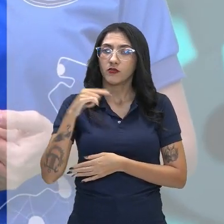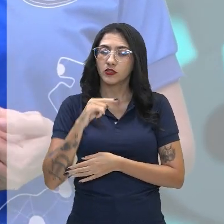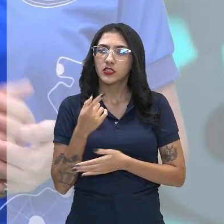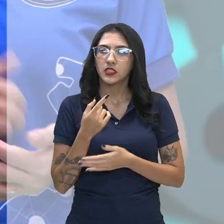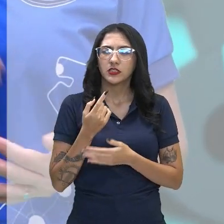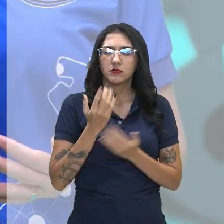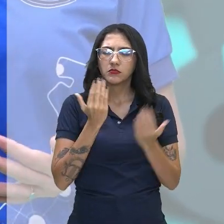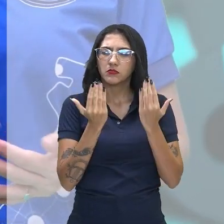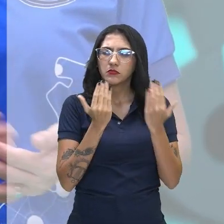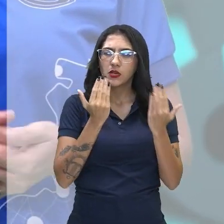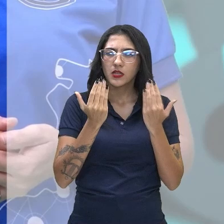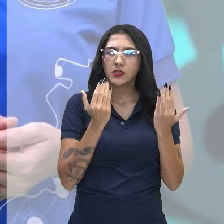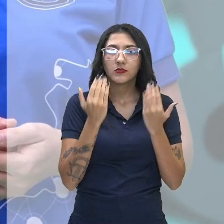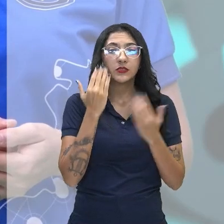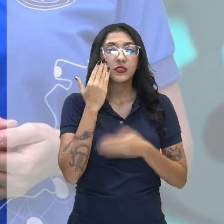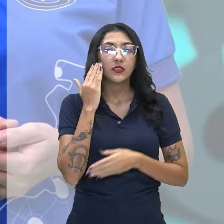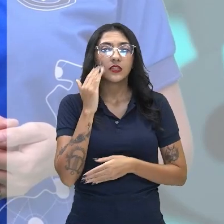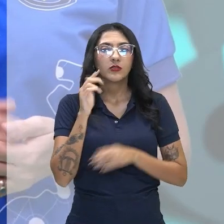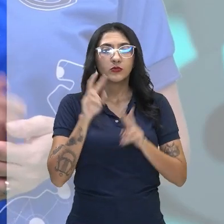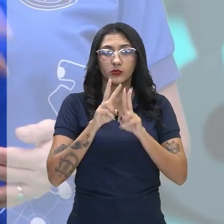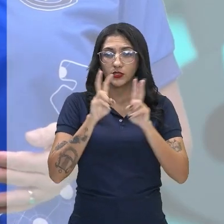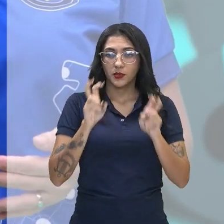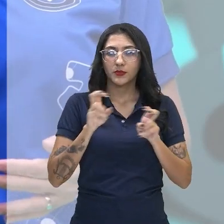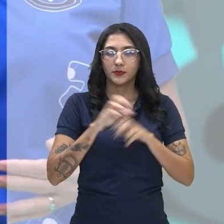suas hipóteses sobre o assunto do texto.